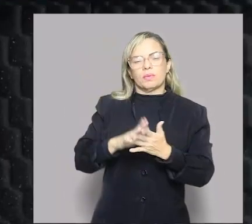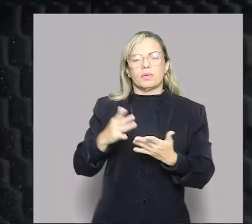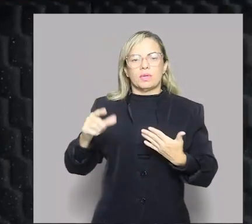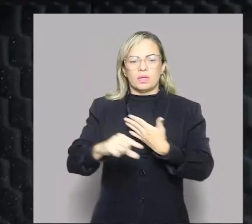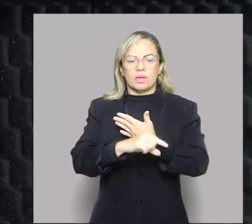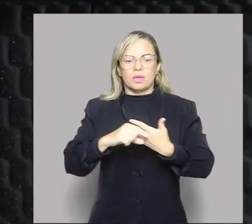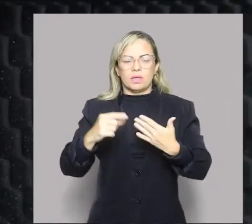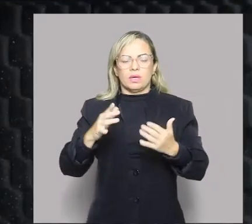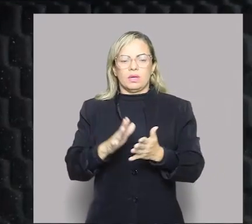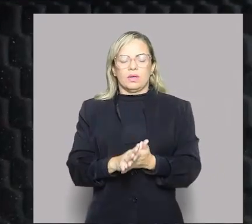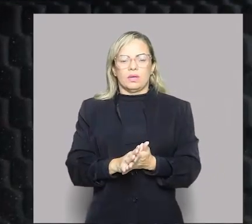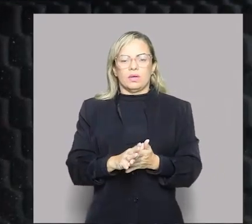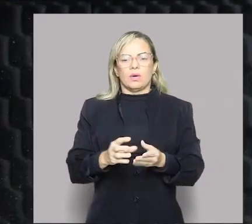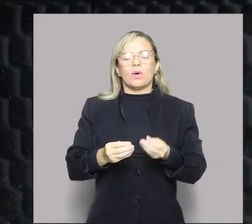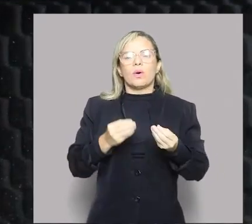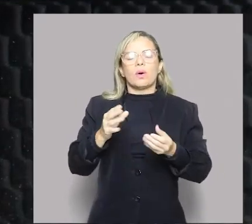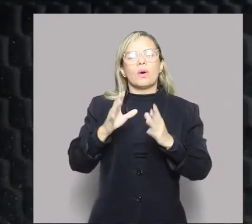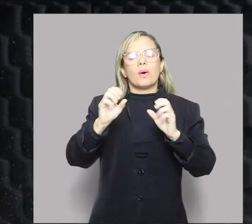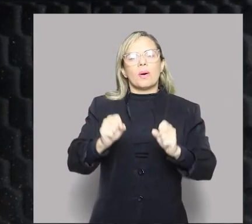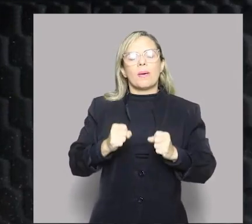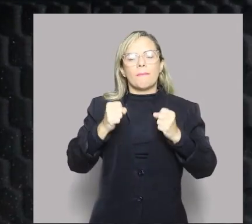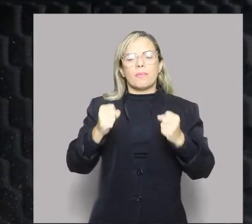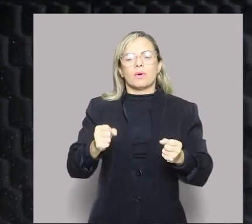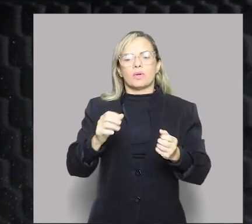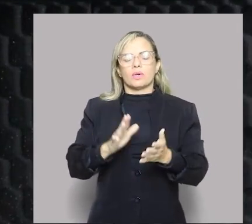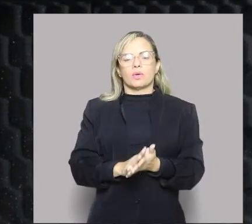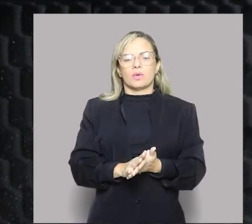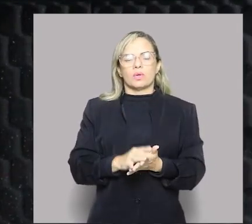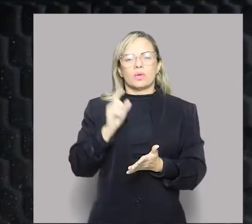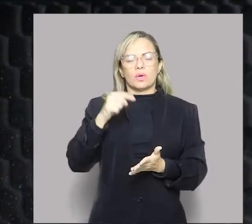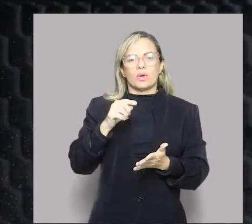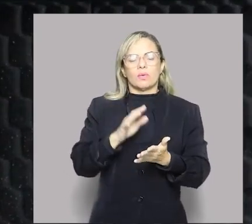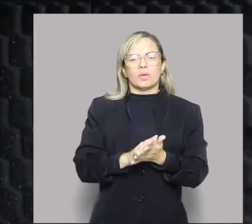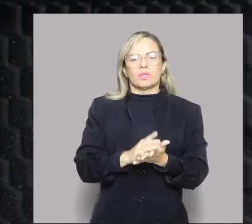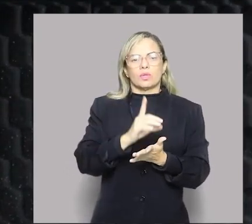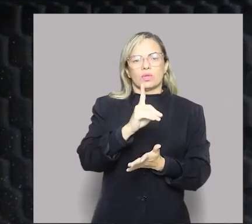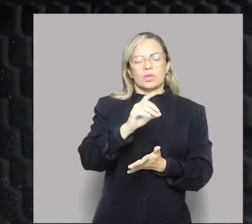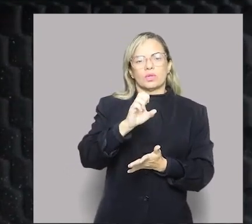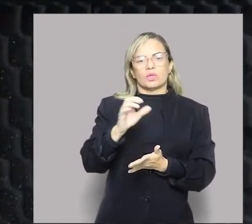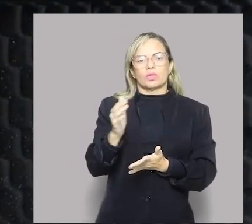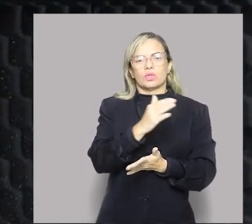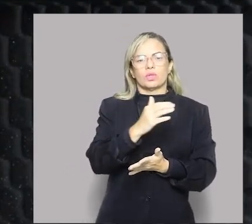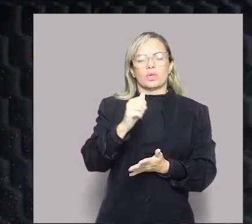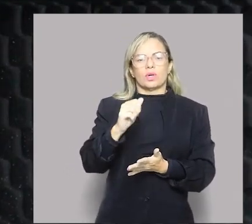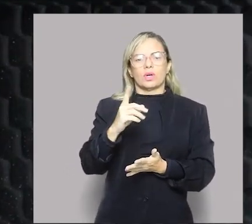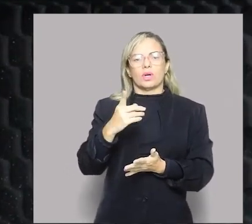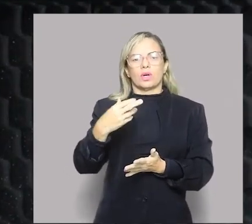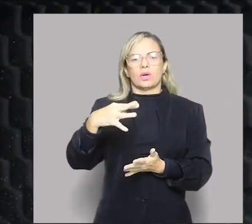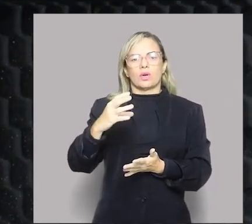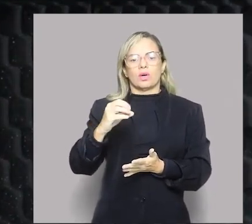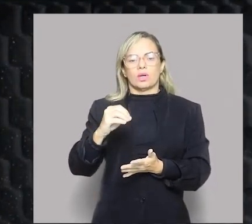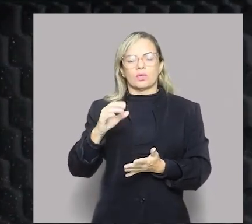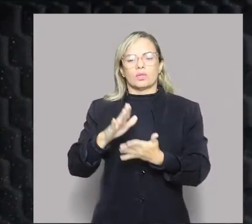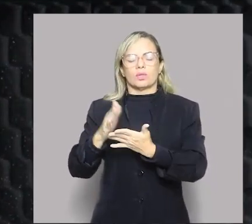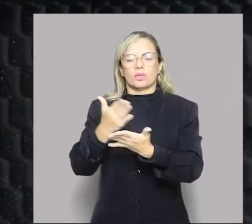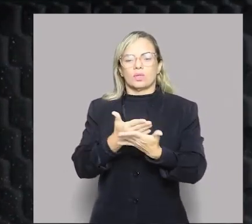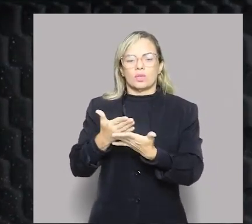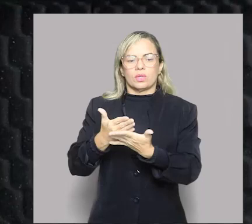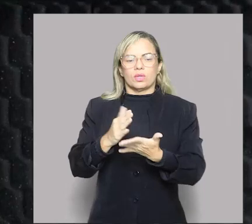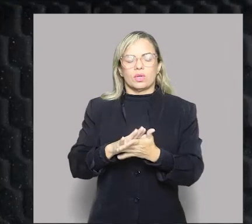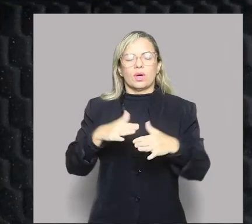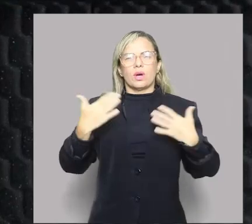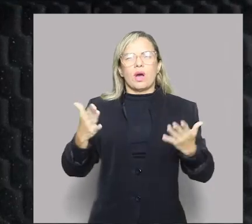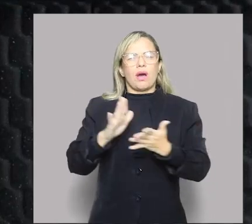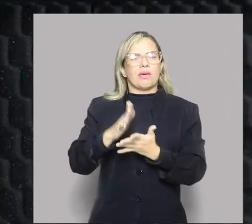posso colocar de acordo com o pensador, de acordo com, tudo bem? De acordo com o estudioso. Não, se você